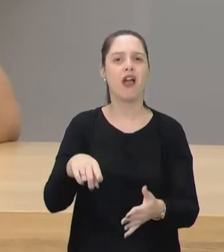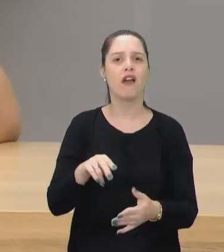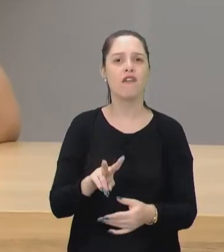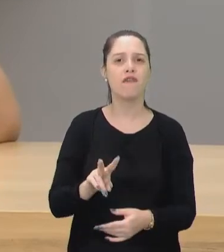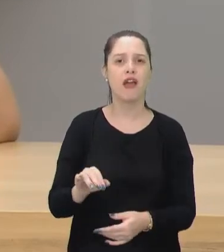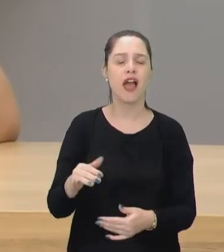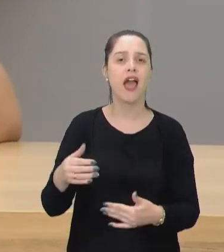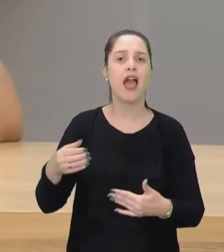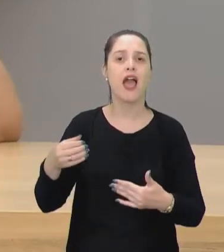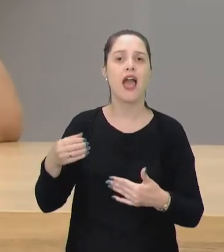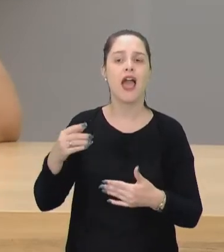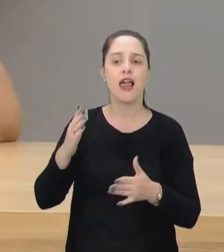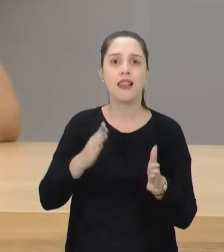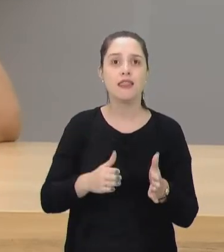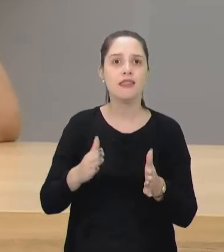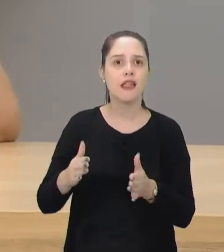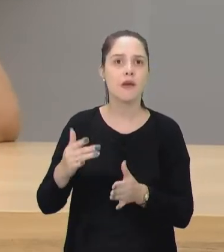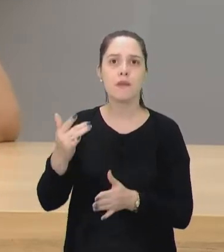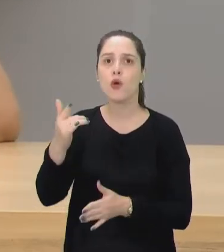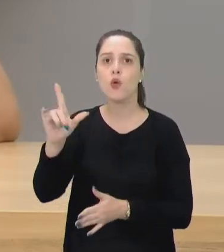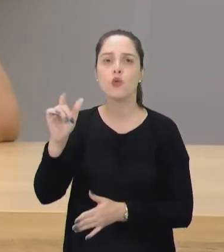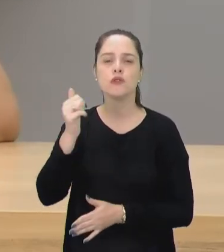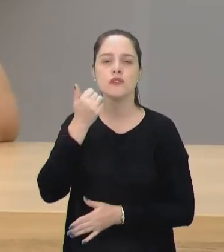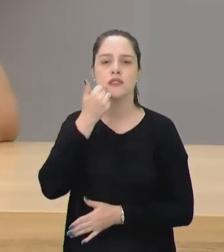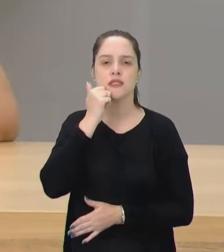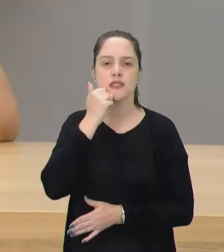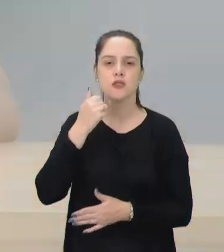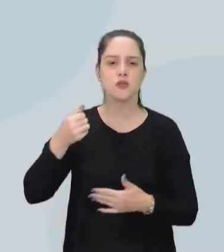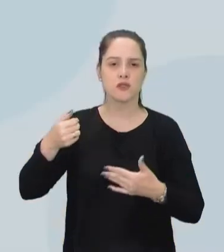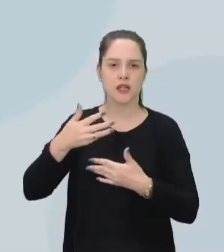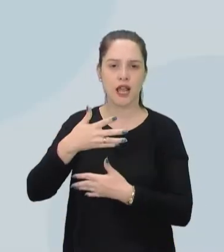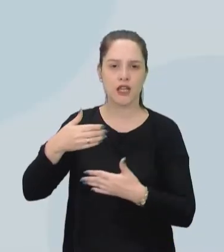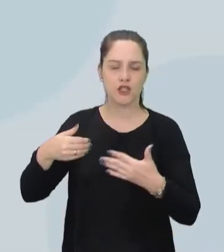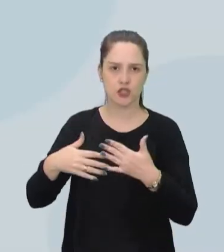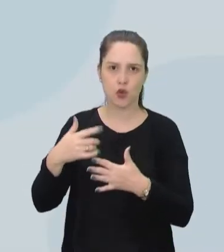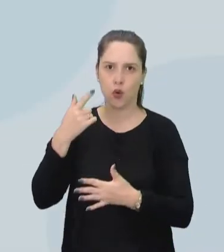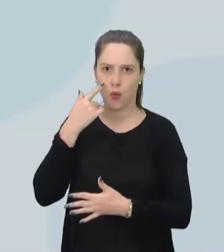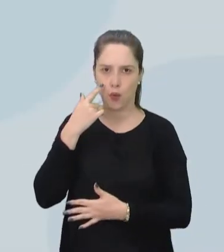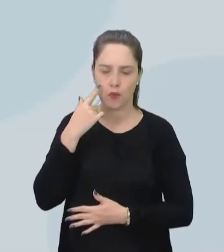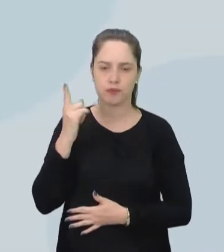nossa próxima etapa do método científico, lá nos nossos slides. Vamos lá.